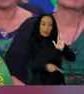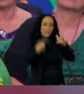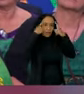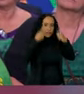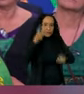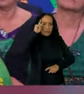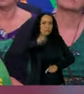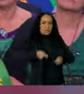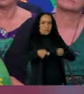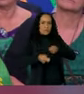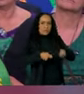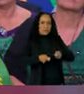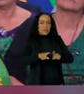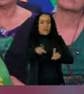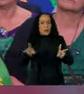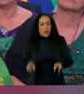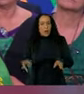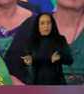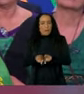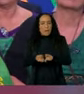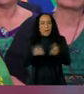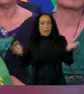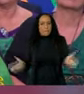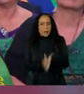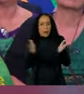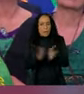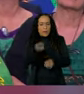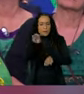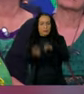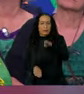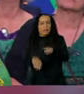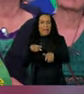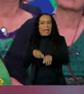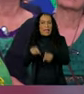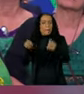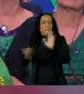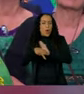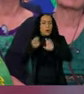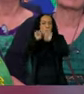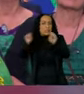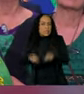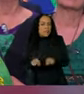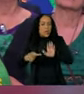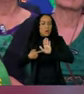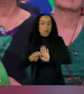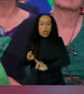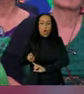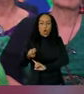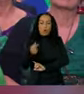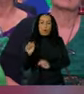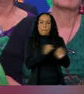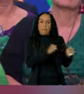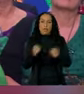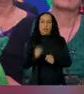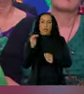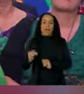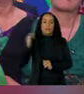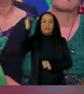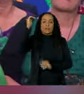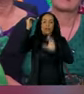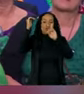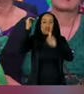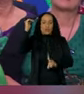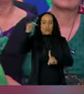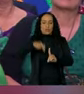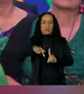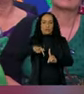e dominação, assim como a pobreza e a desigualdade, fruto de um sistema que aponta o lucro e o poder acima dos direitos